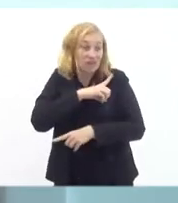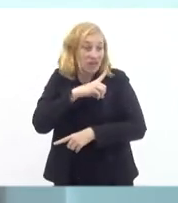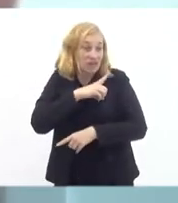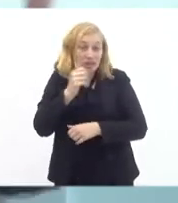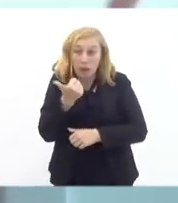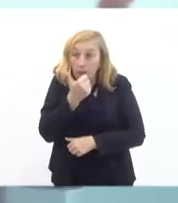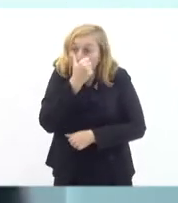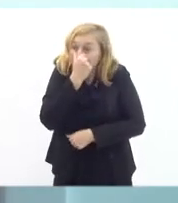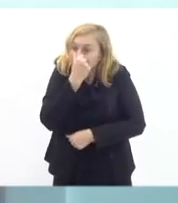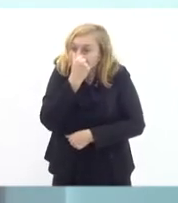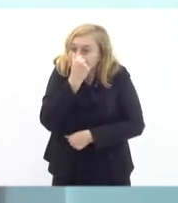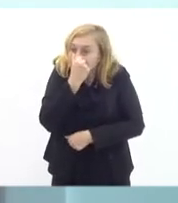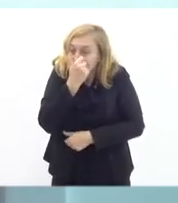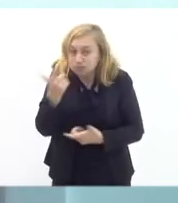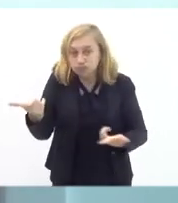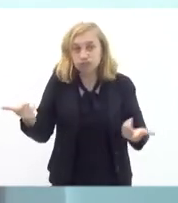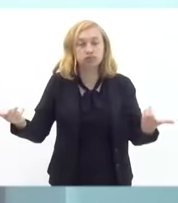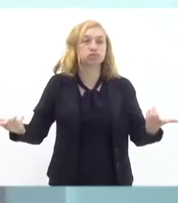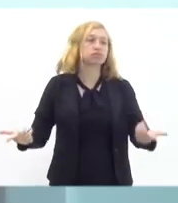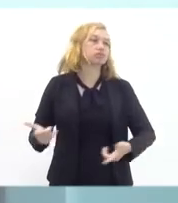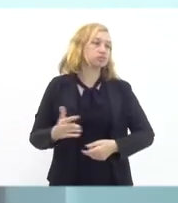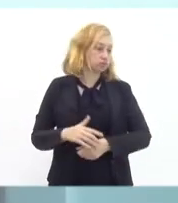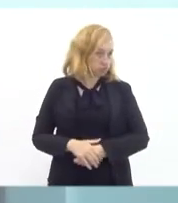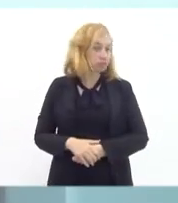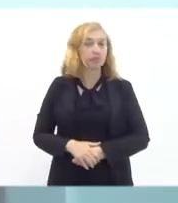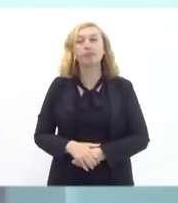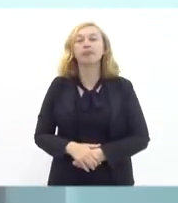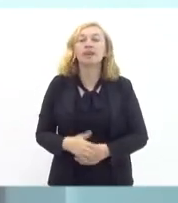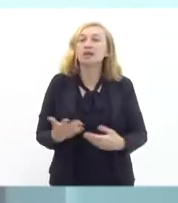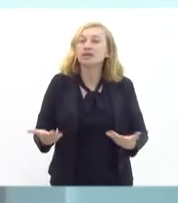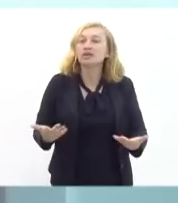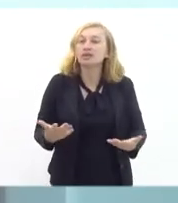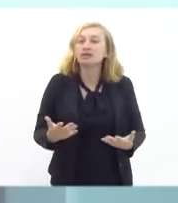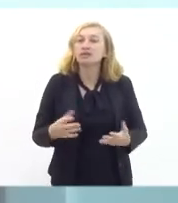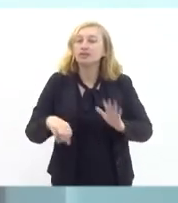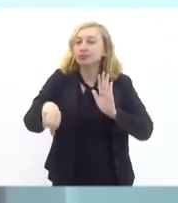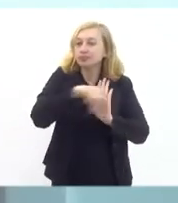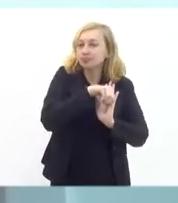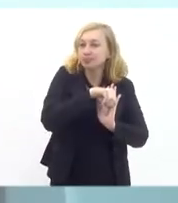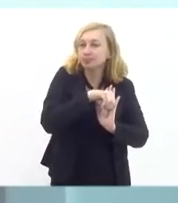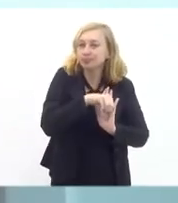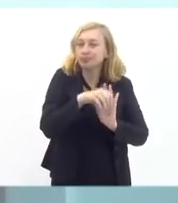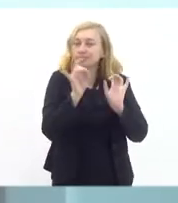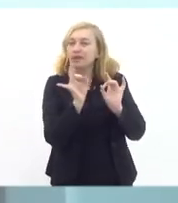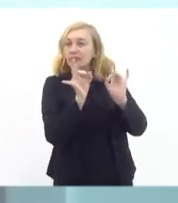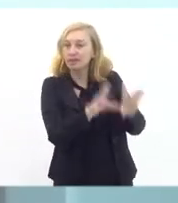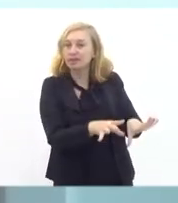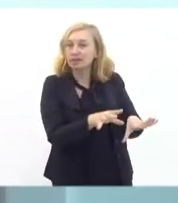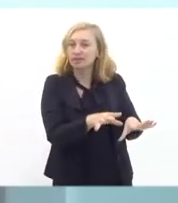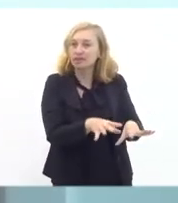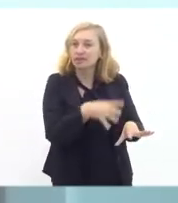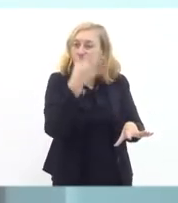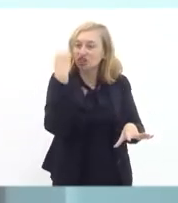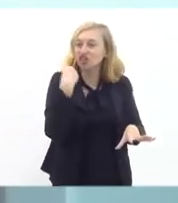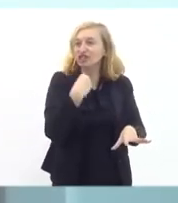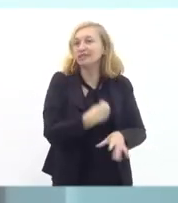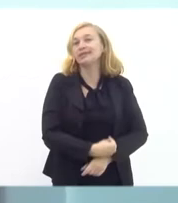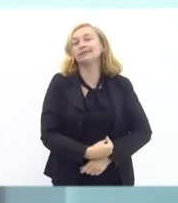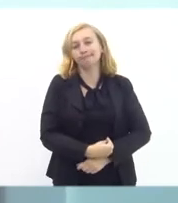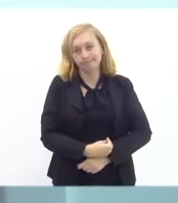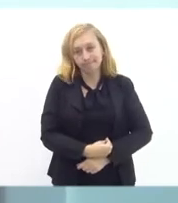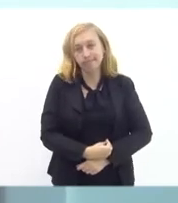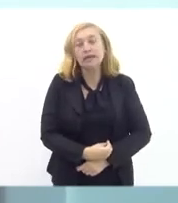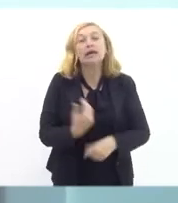que se descongestionar o sistema. E aí acaba que o crime de maus-tratos ele acaba ficando muito que a revelia.